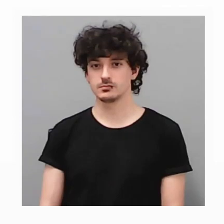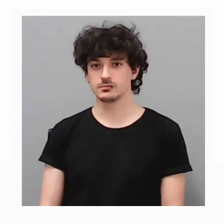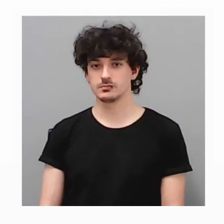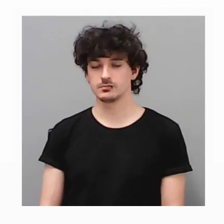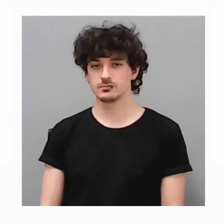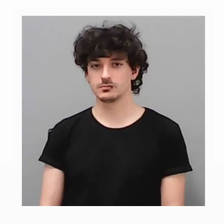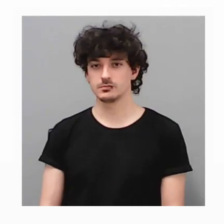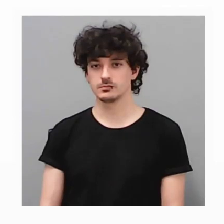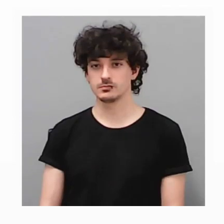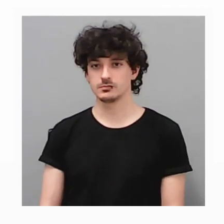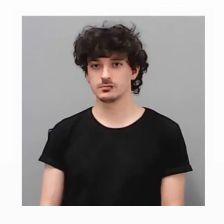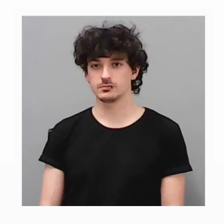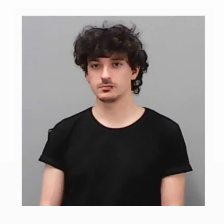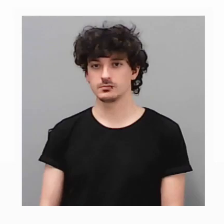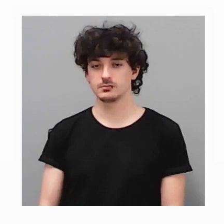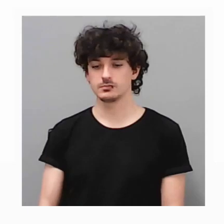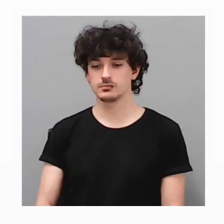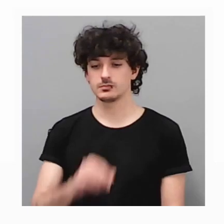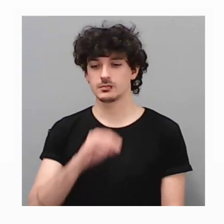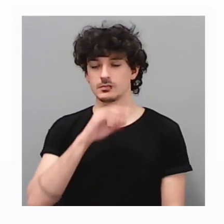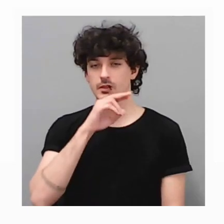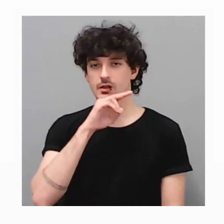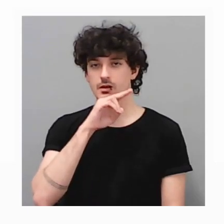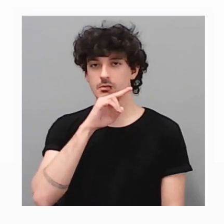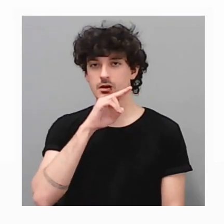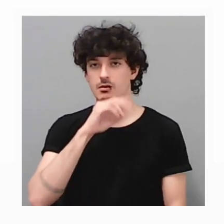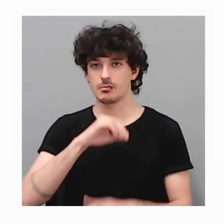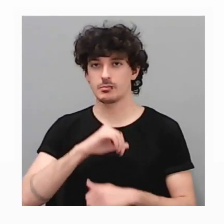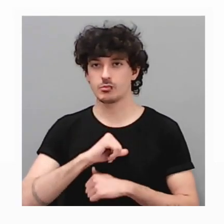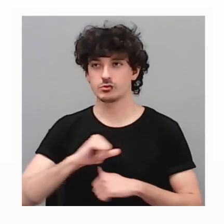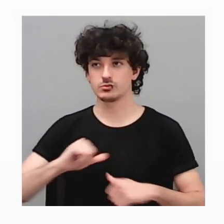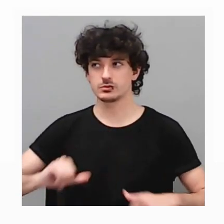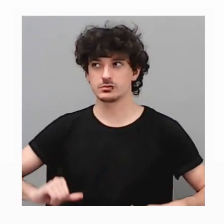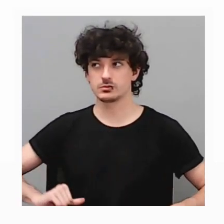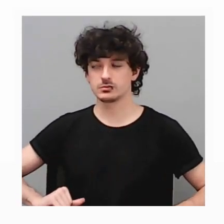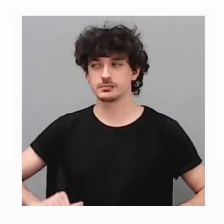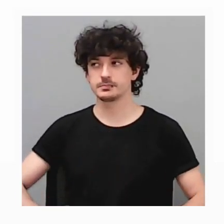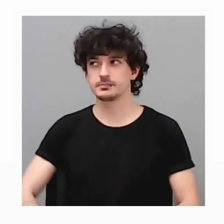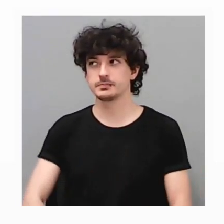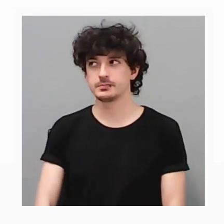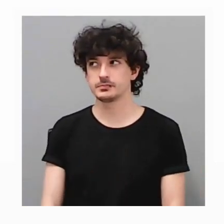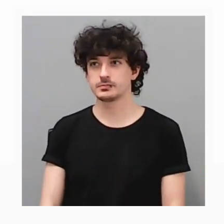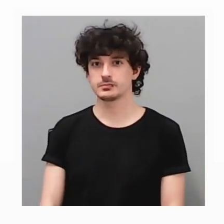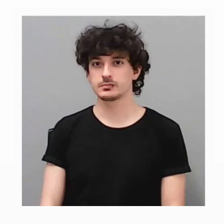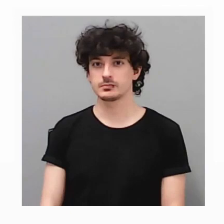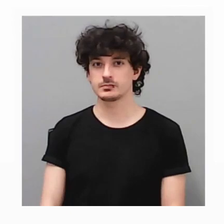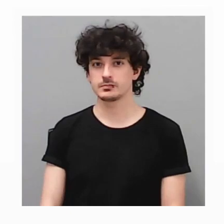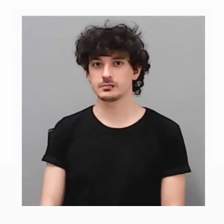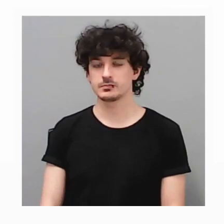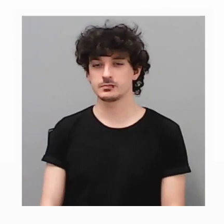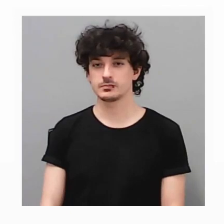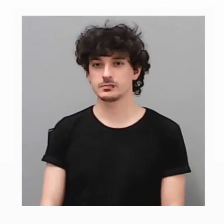ecossistema e desenvolvemos, sobretudo, também uma grande rede de parceiros nacionais e internacionais, entre os